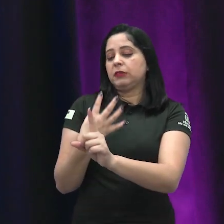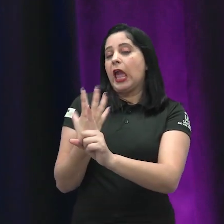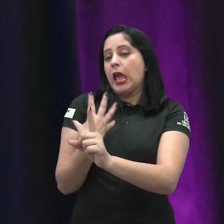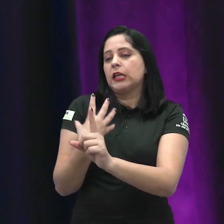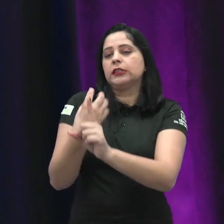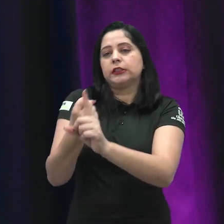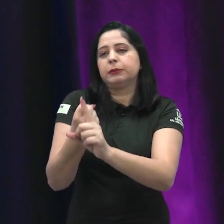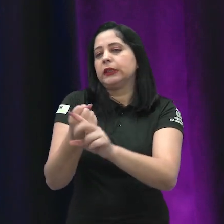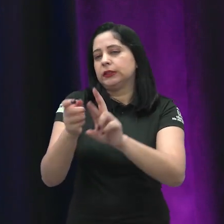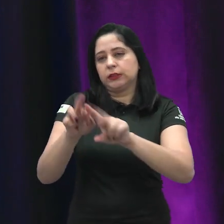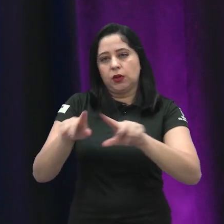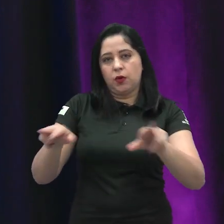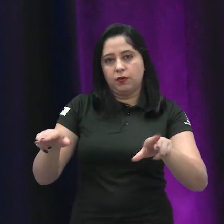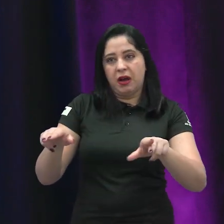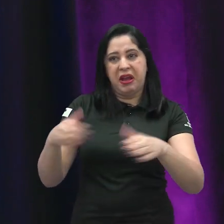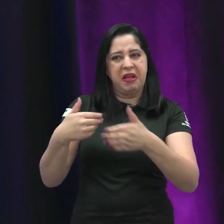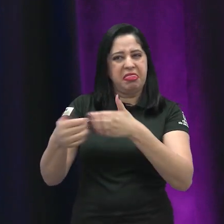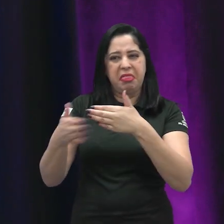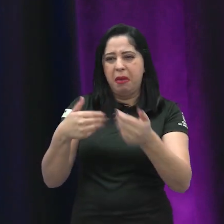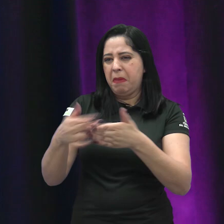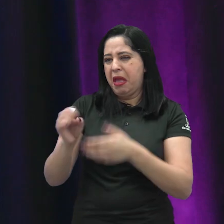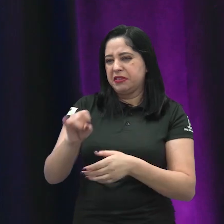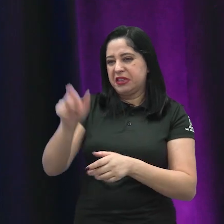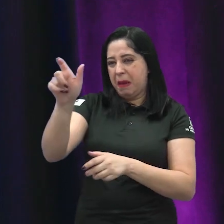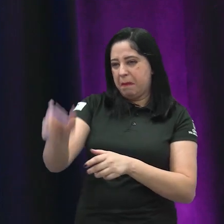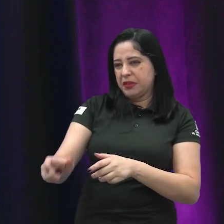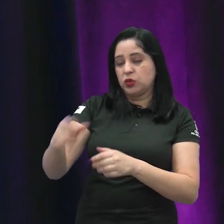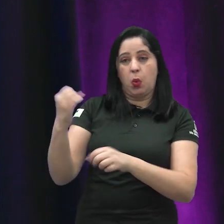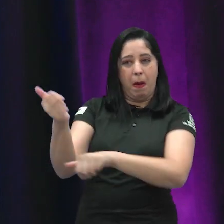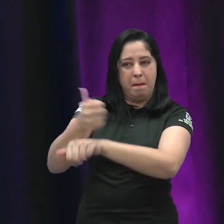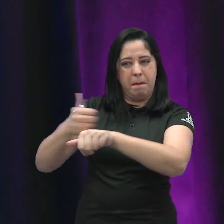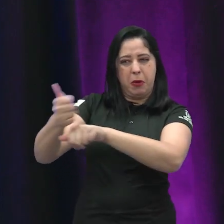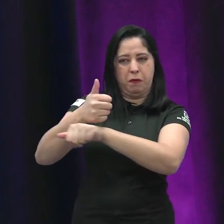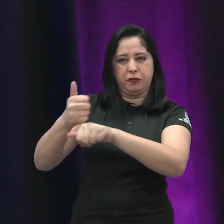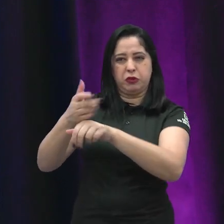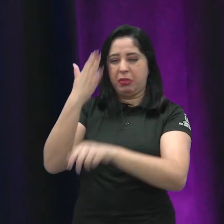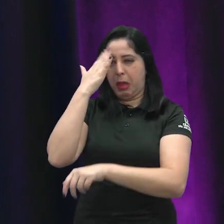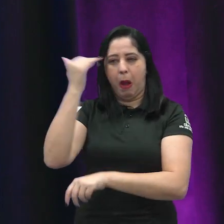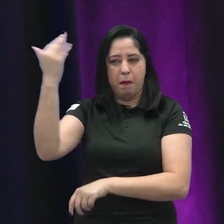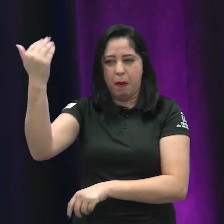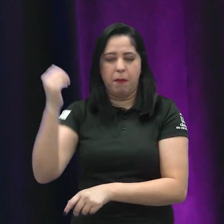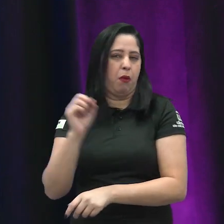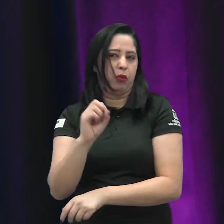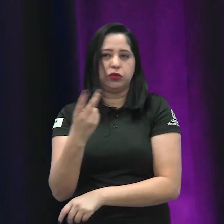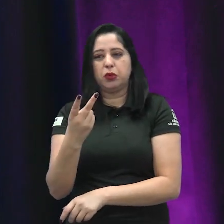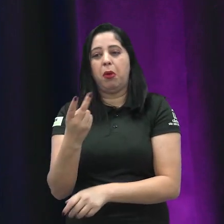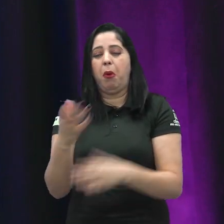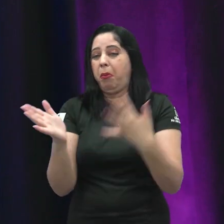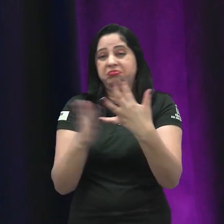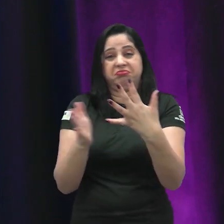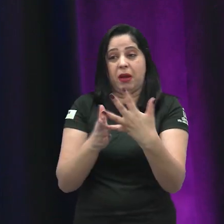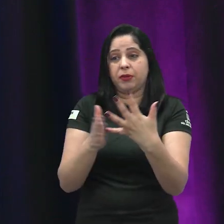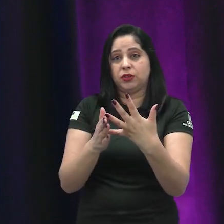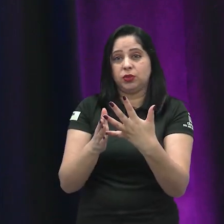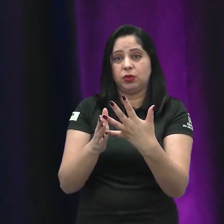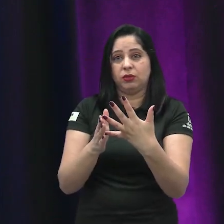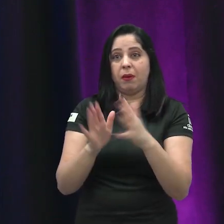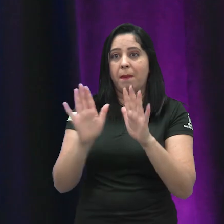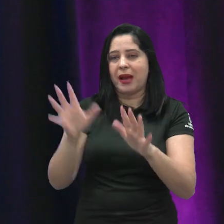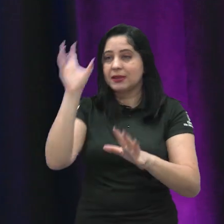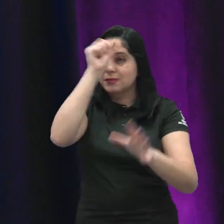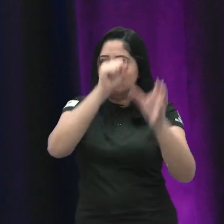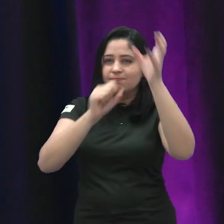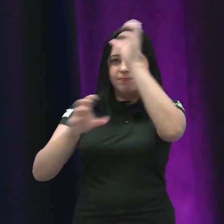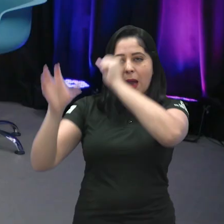Então, sim, independente se essa pessoa vai ser um atleta, vai ser um jogador, o que ele aprendeu, né, através do esporte vai levar para a